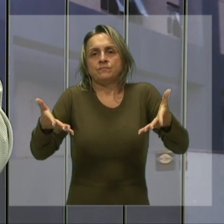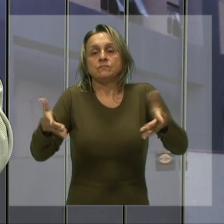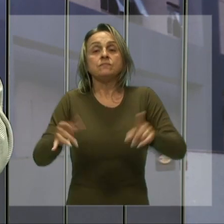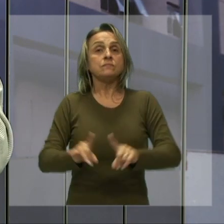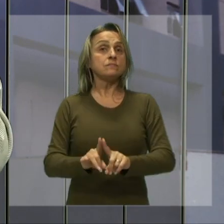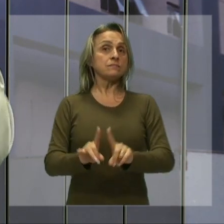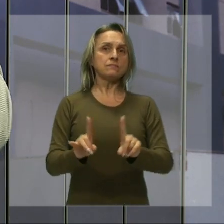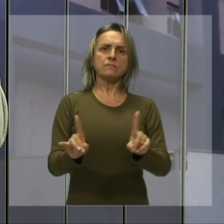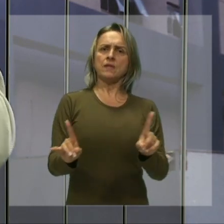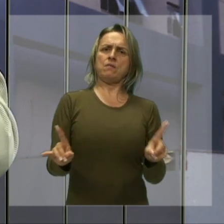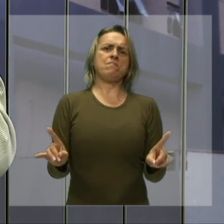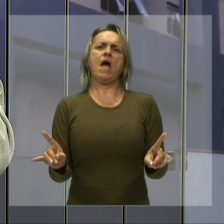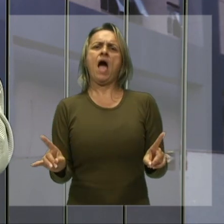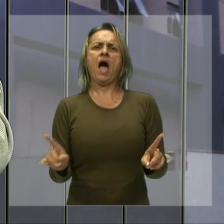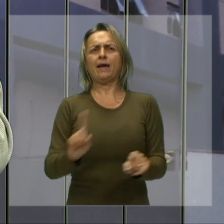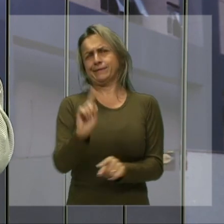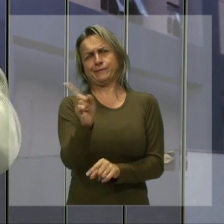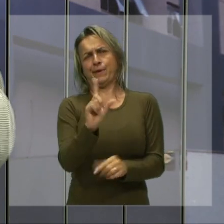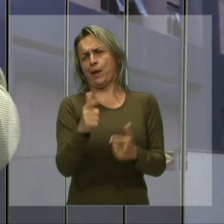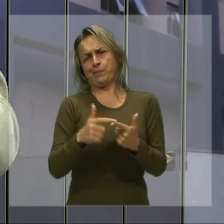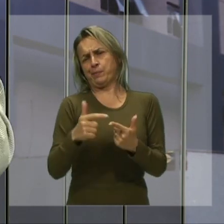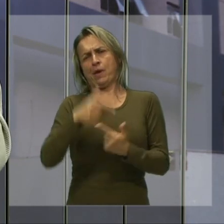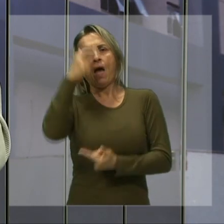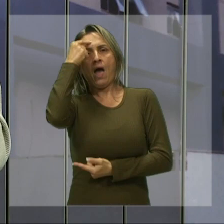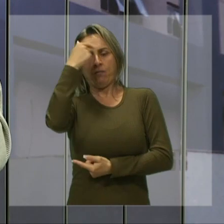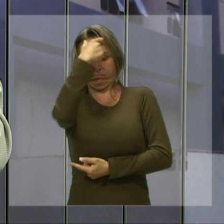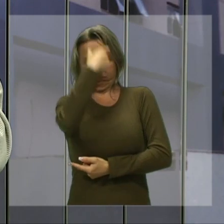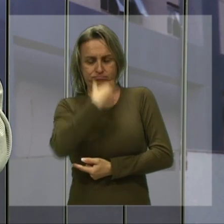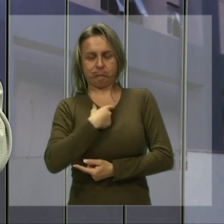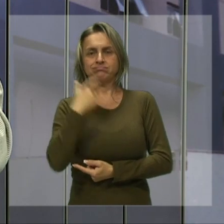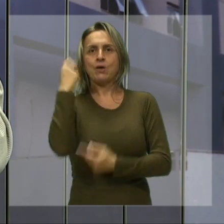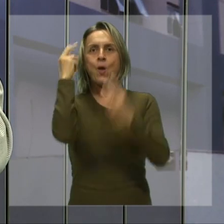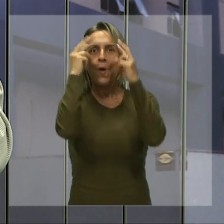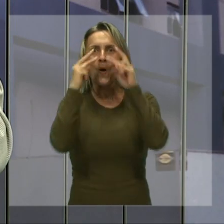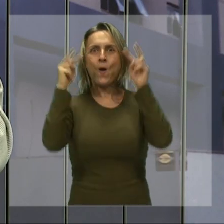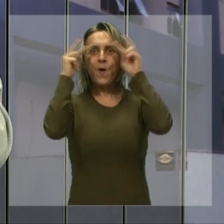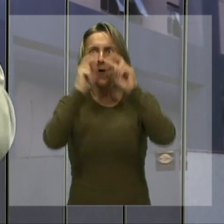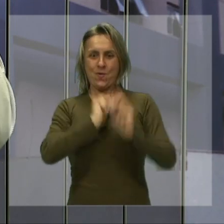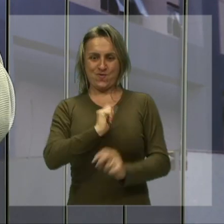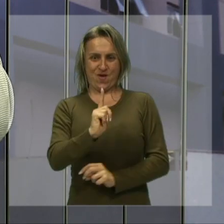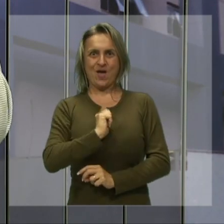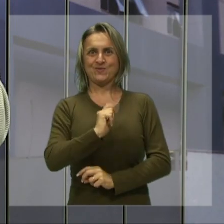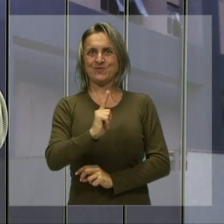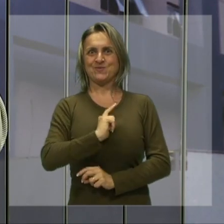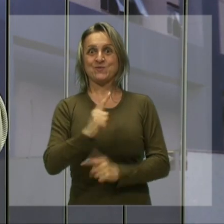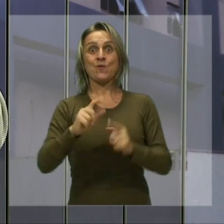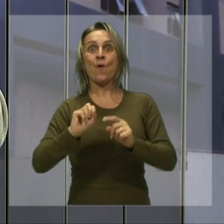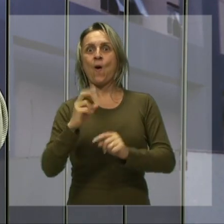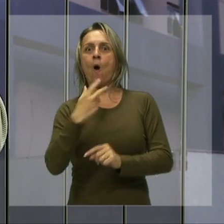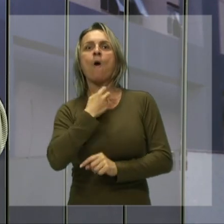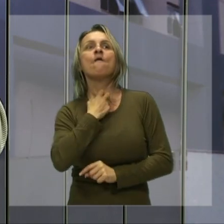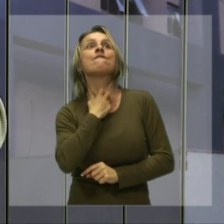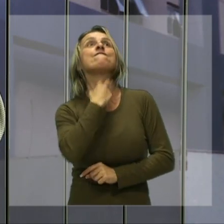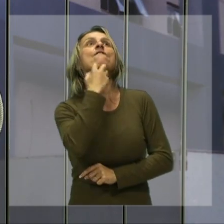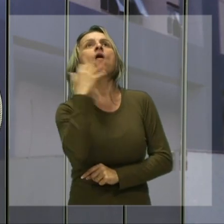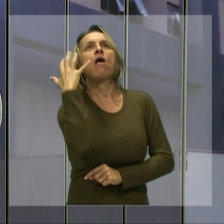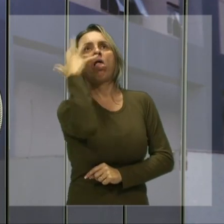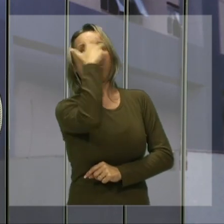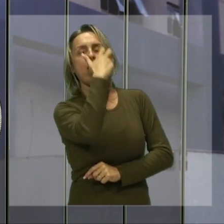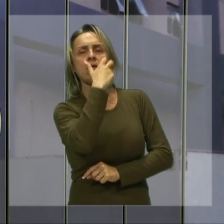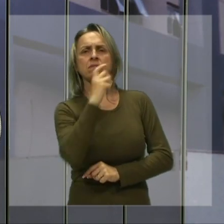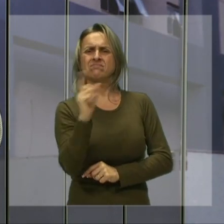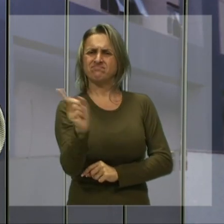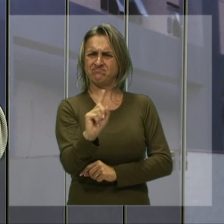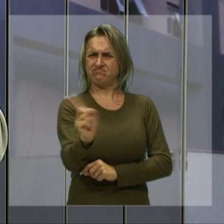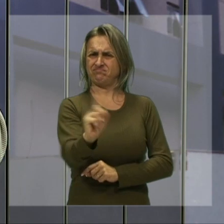porque o Rubens tem olho azul ou porque o Rubens tem boa voz, não é nada disso. É porque tem espaço de sobra para quem quer atender